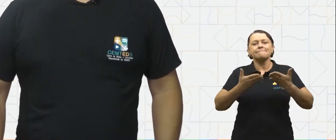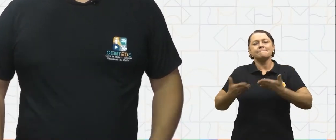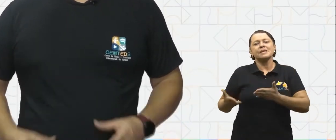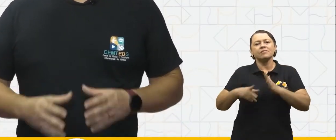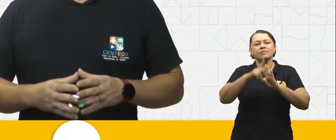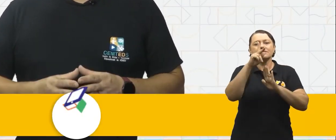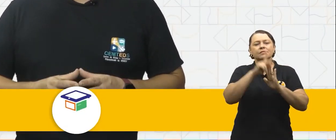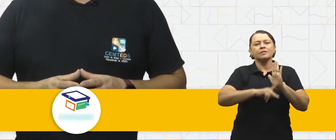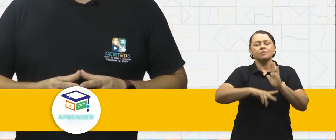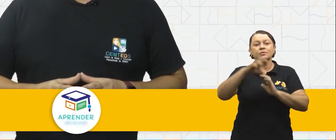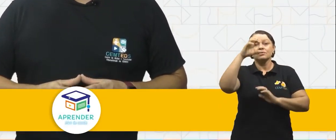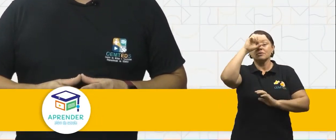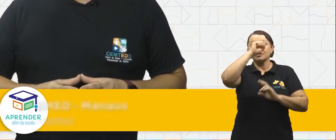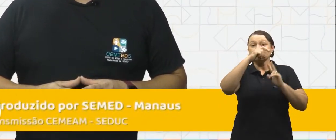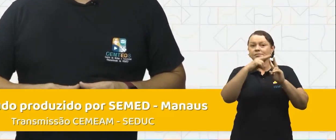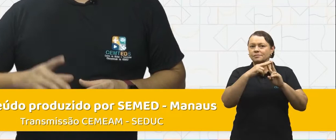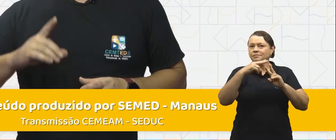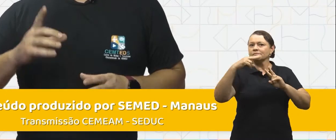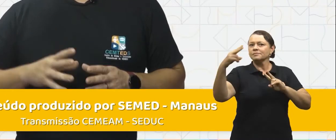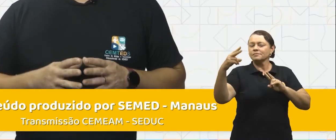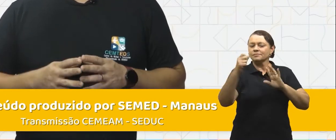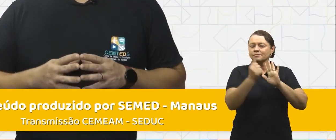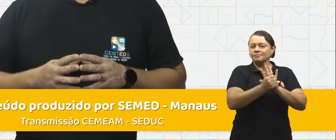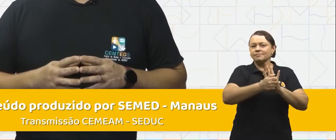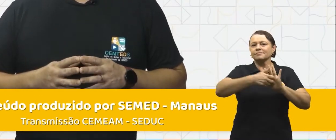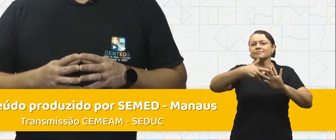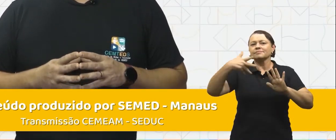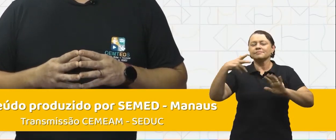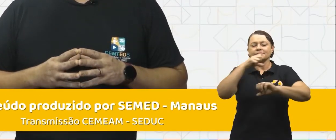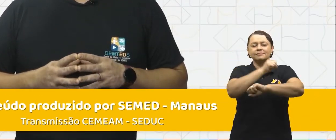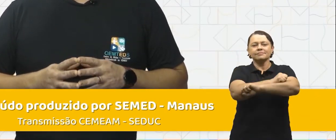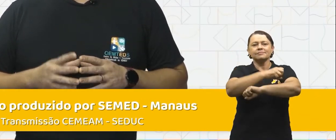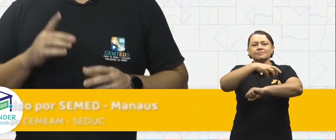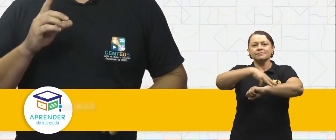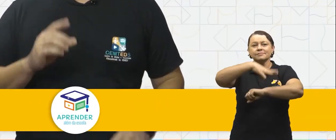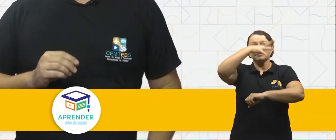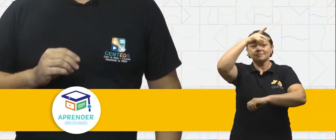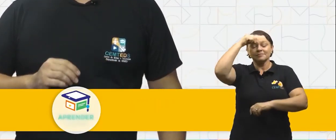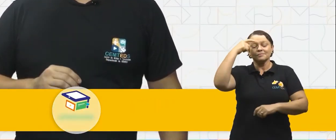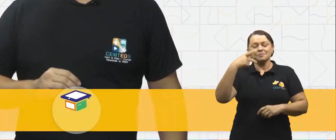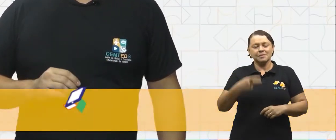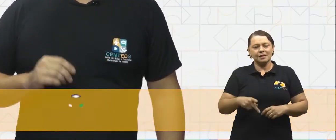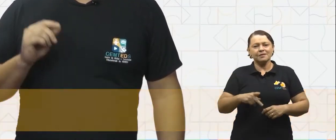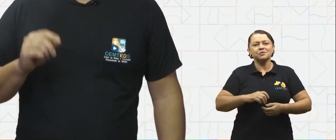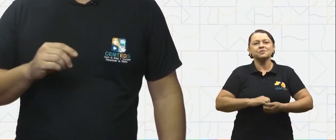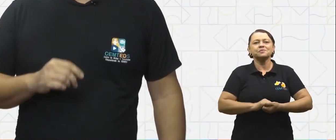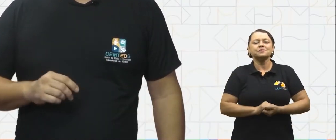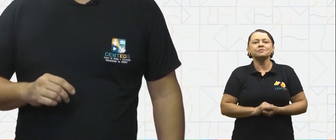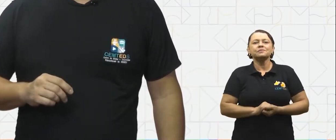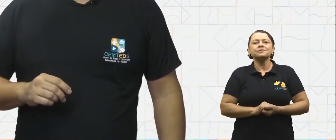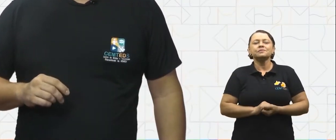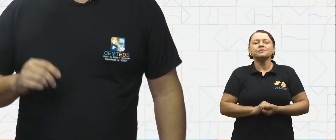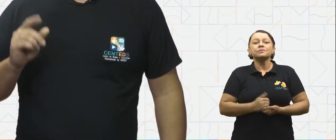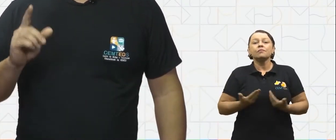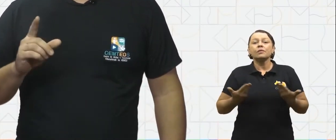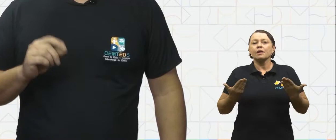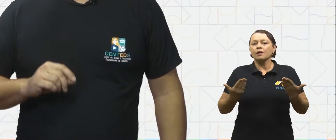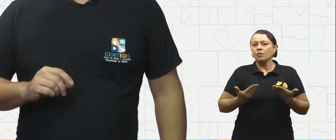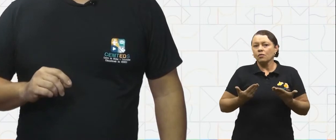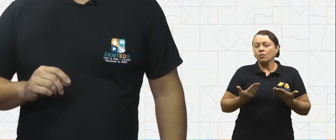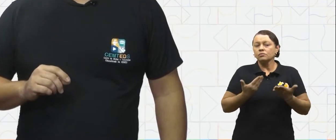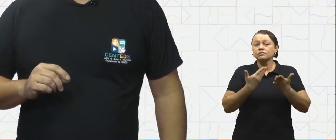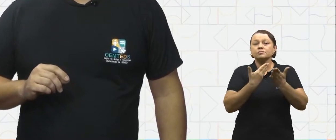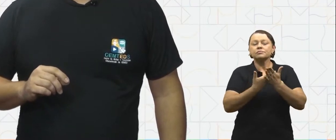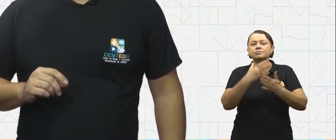Bem-vindo ao projeto Aprender Além da Escola, do Centro de Mídias e Tecnologias Educacionais da CEMED, Manaus.